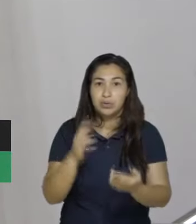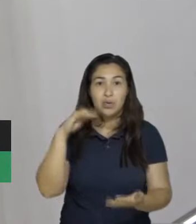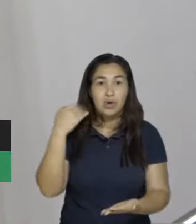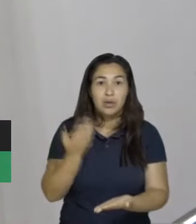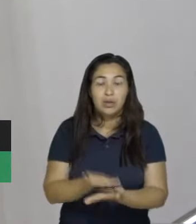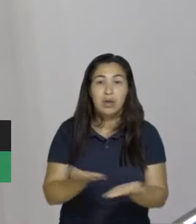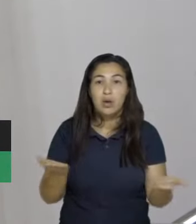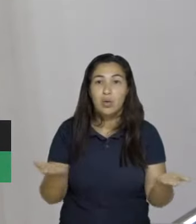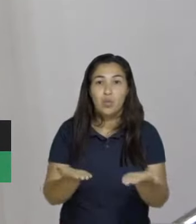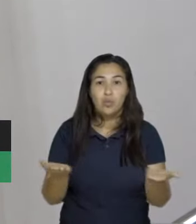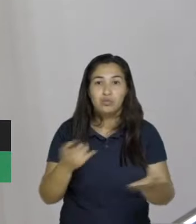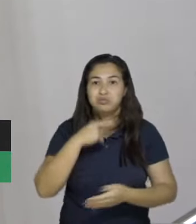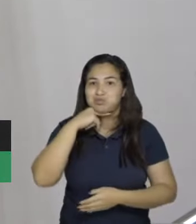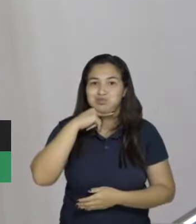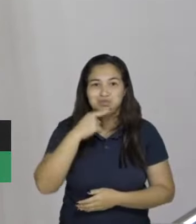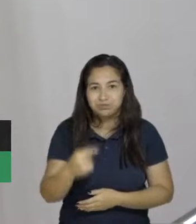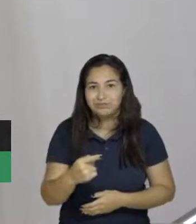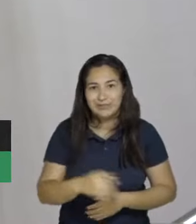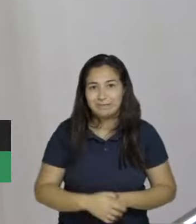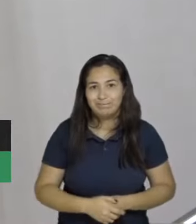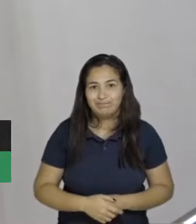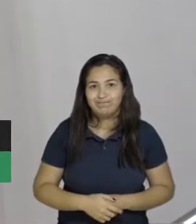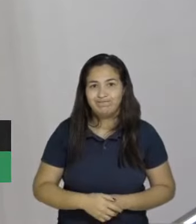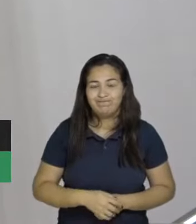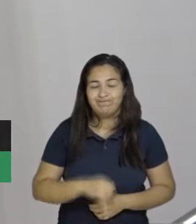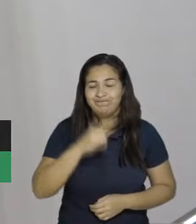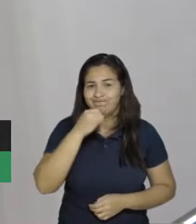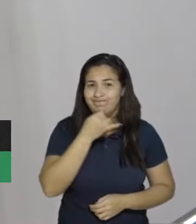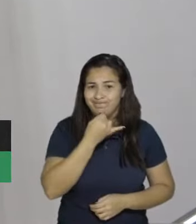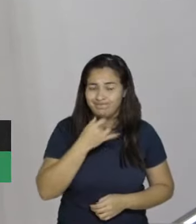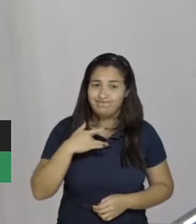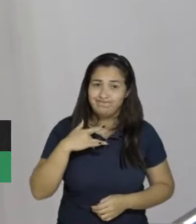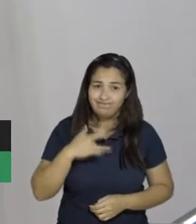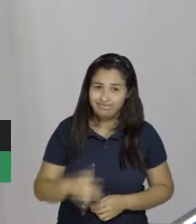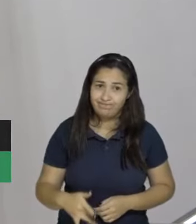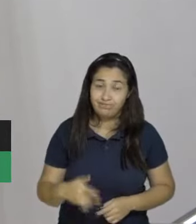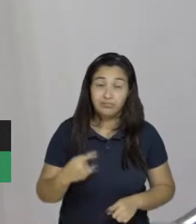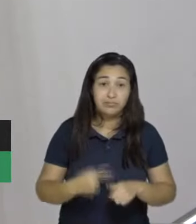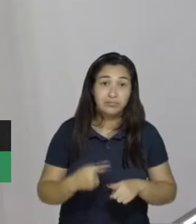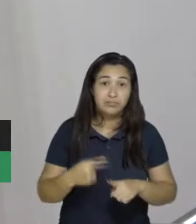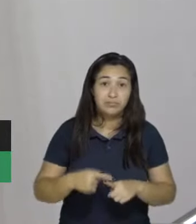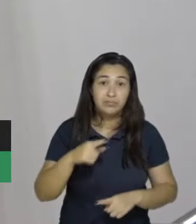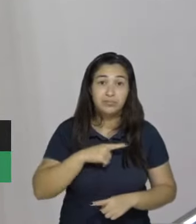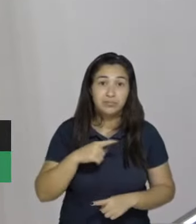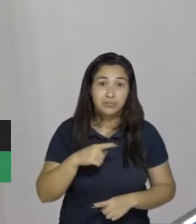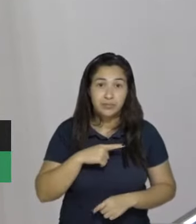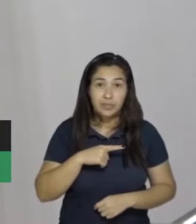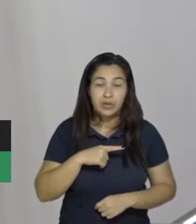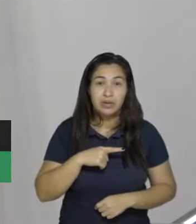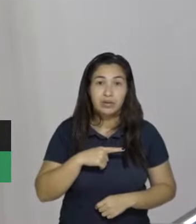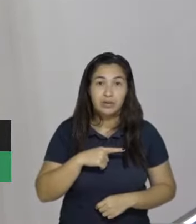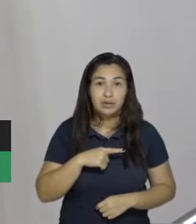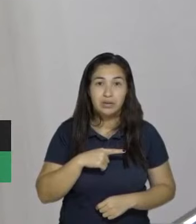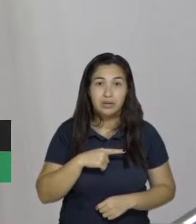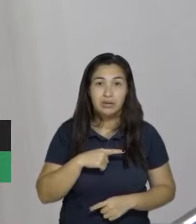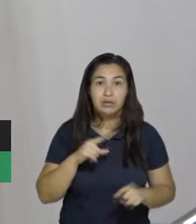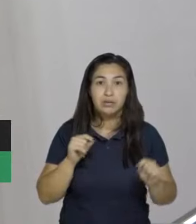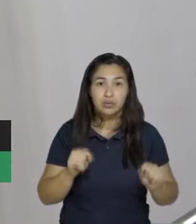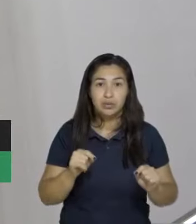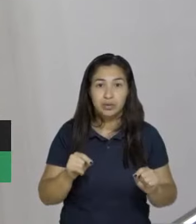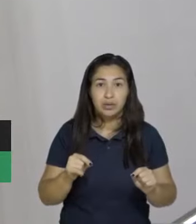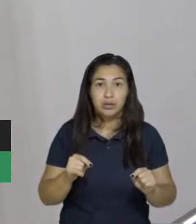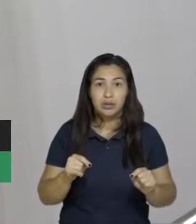não conseguiu. É muito triste, muito lamentável, porque nós temos uma BR que passa por